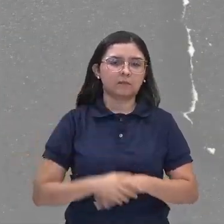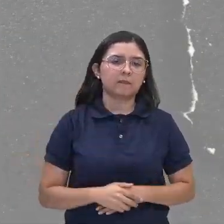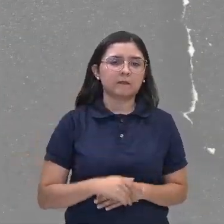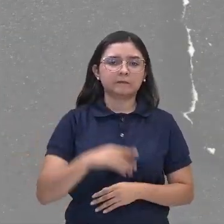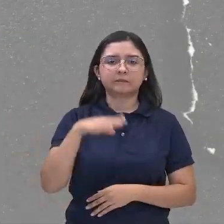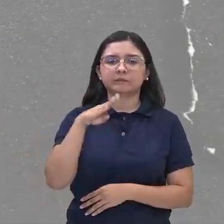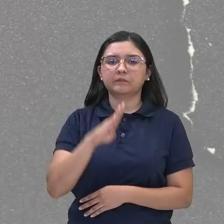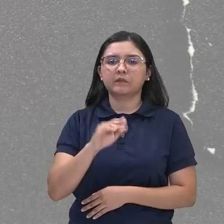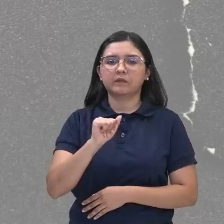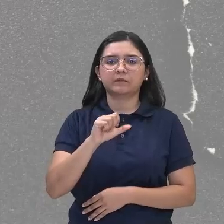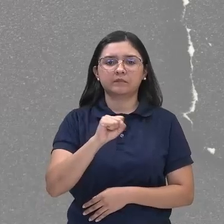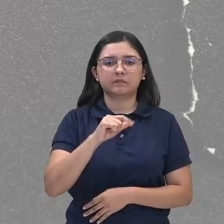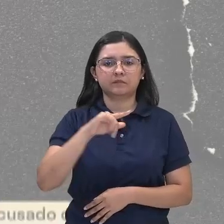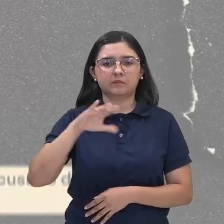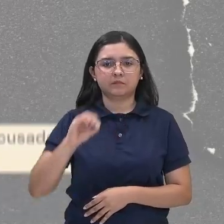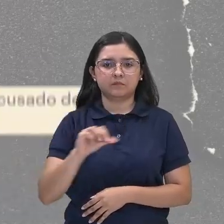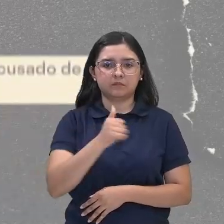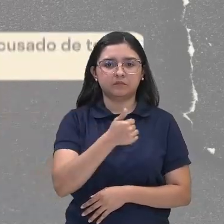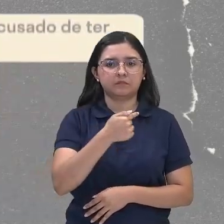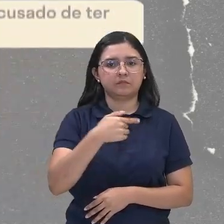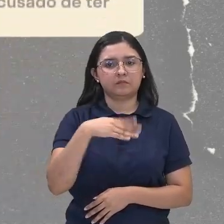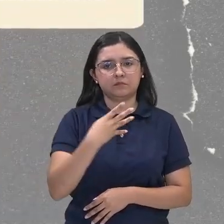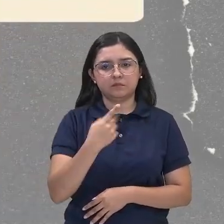Basílio da Gama,